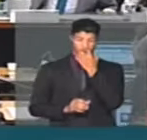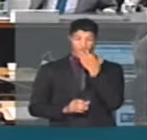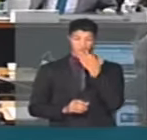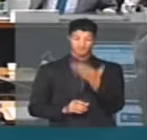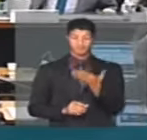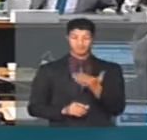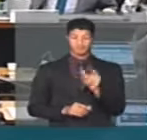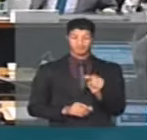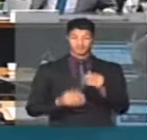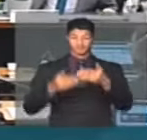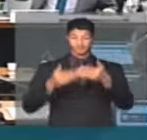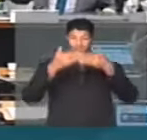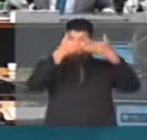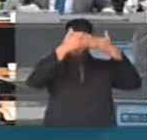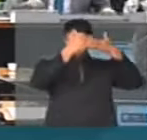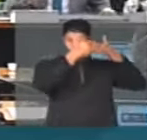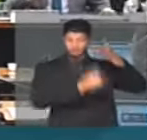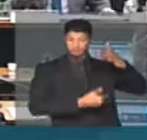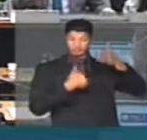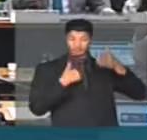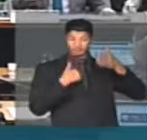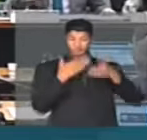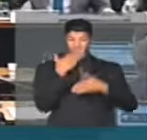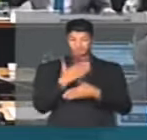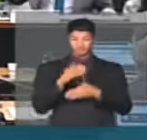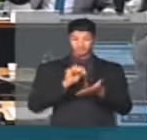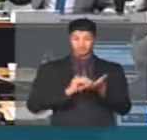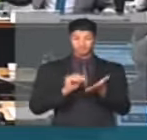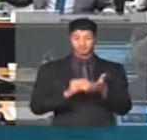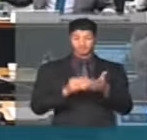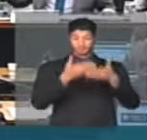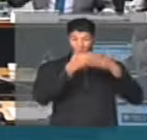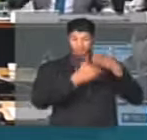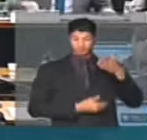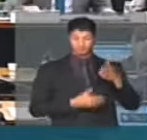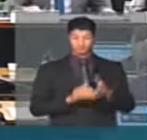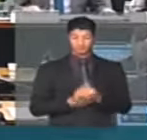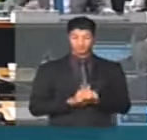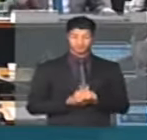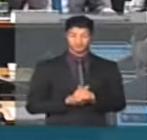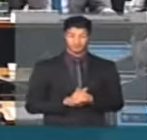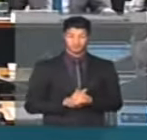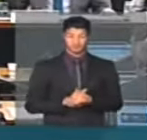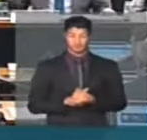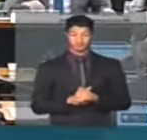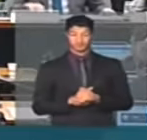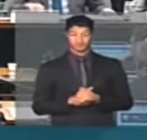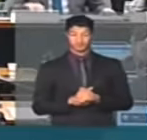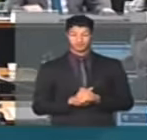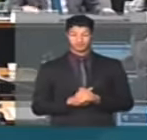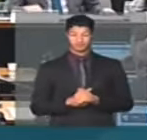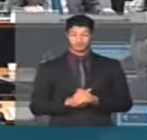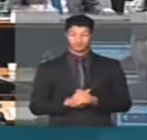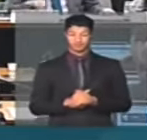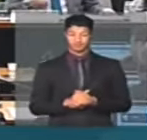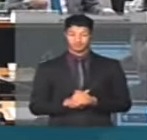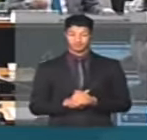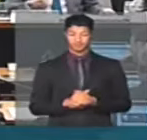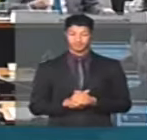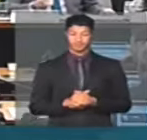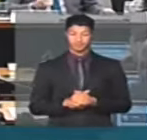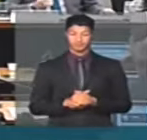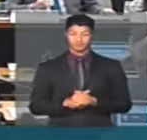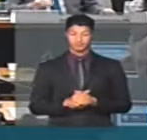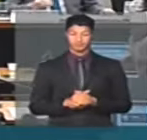Solicitar que abra o painel. Eu vou permitir a orientação. Abra o painel. Eu vou permitir, abra o painel, por favor,